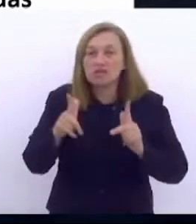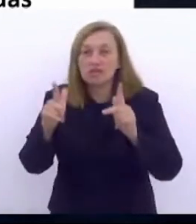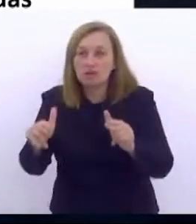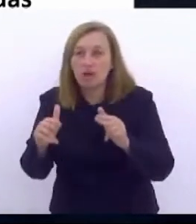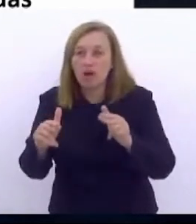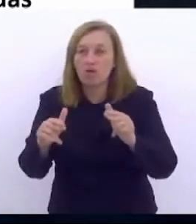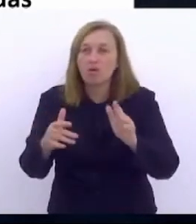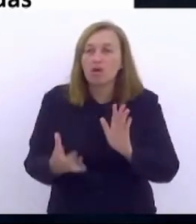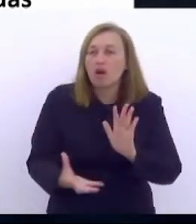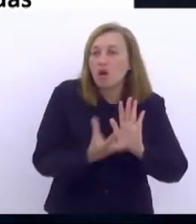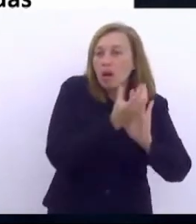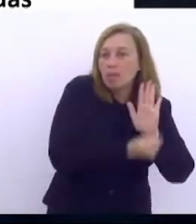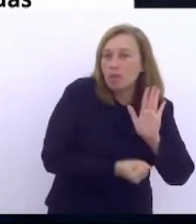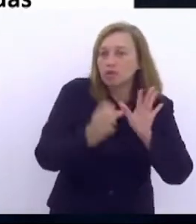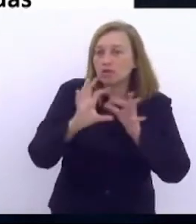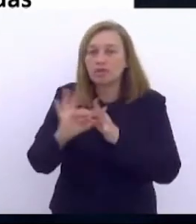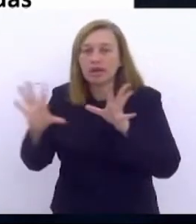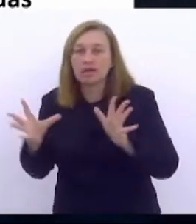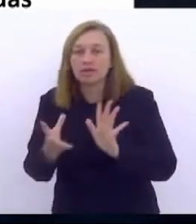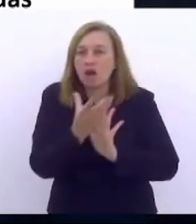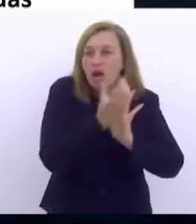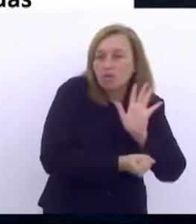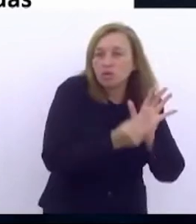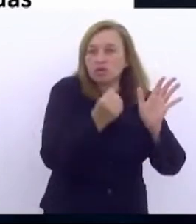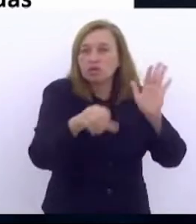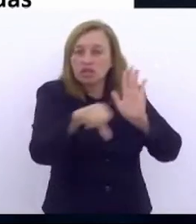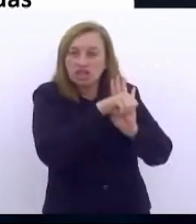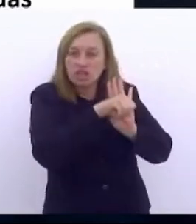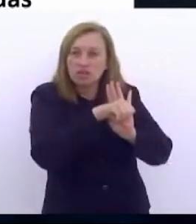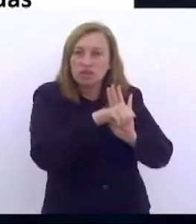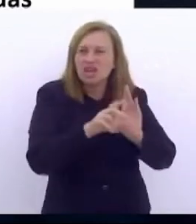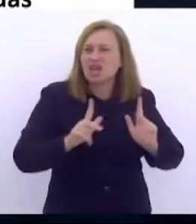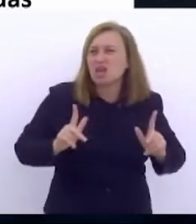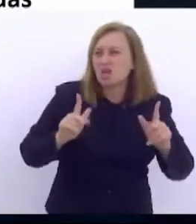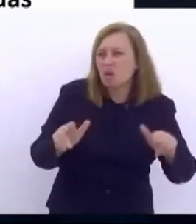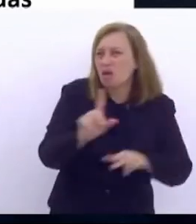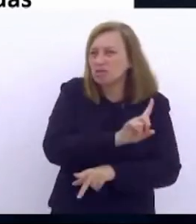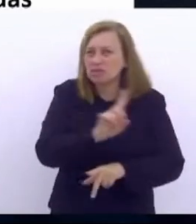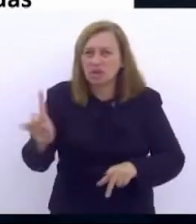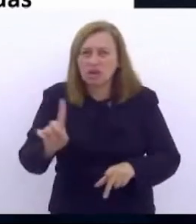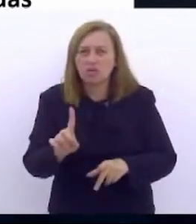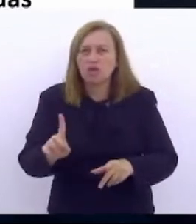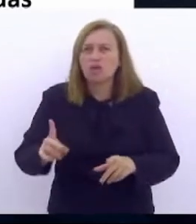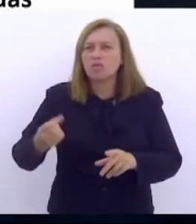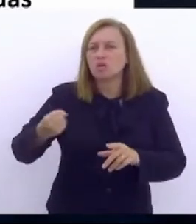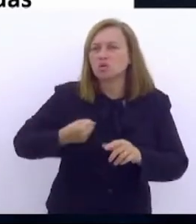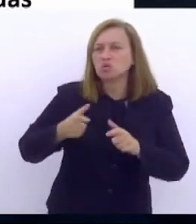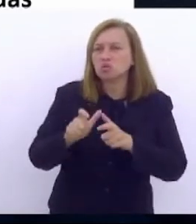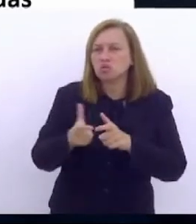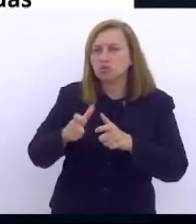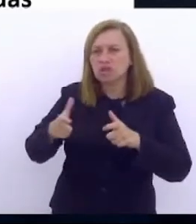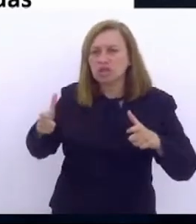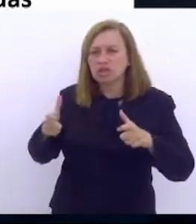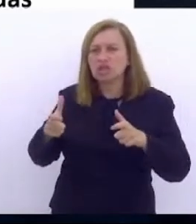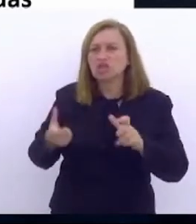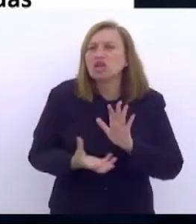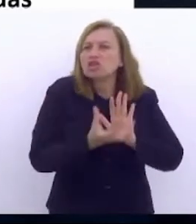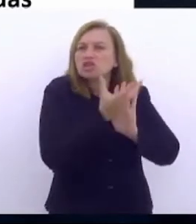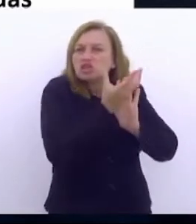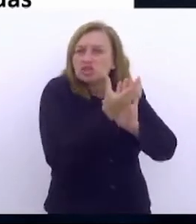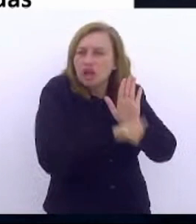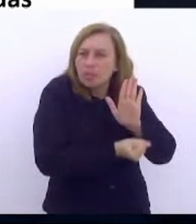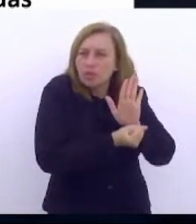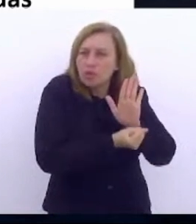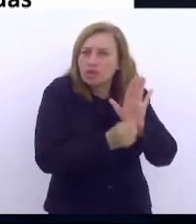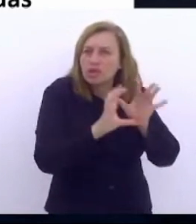aborto liberado e com aborto criminalizado, o que eu acho que não é, ainda que fosse igual, pelo aumento do número de abortos, né,